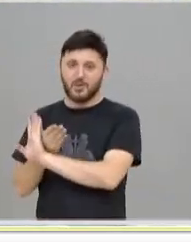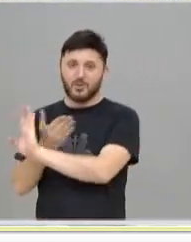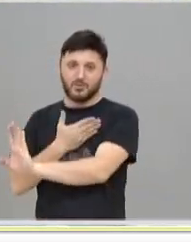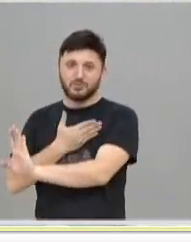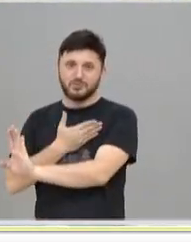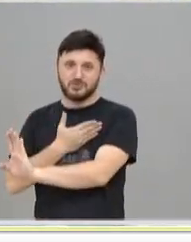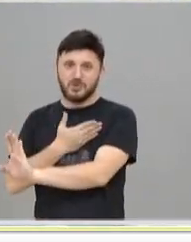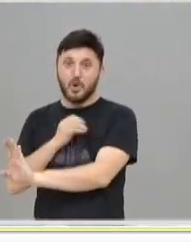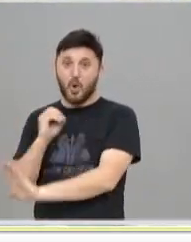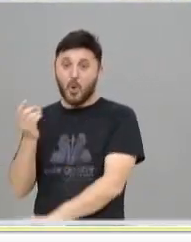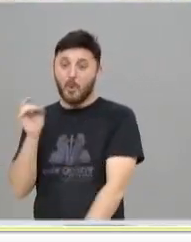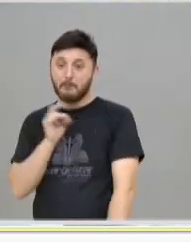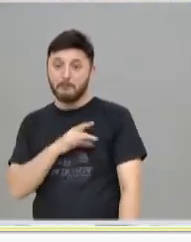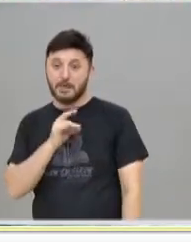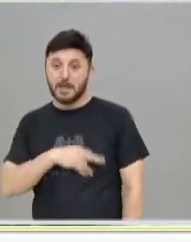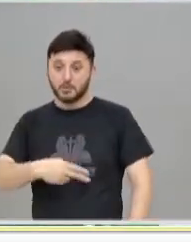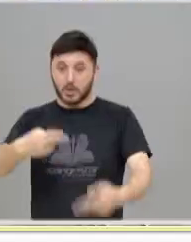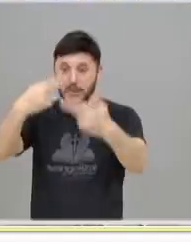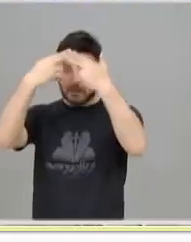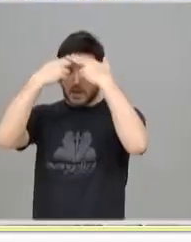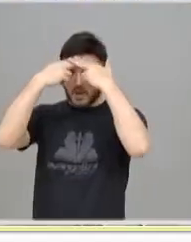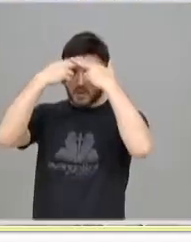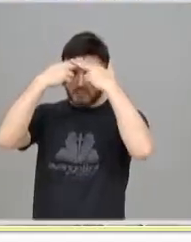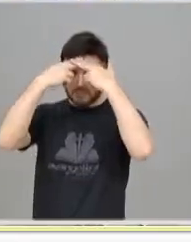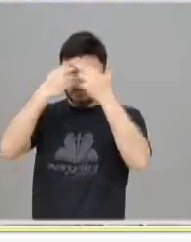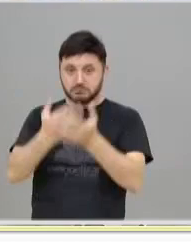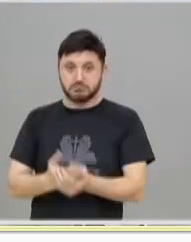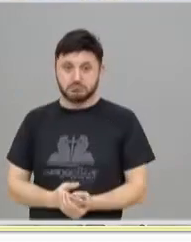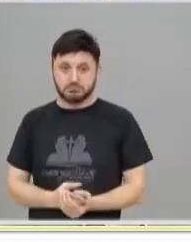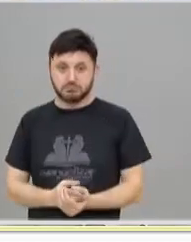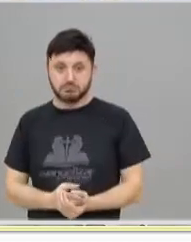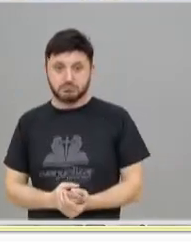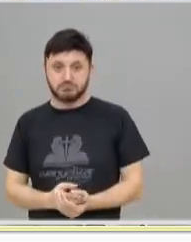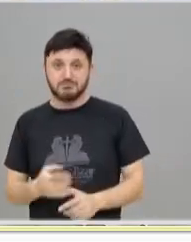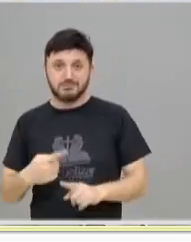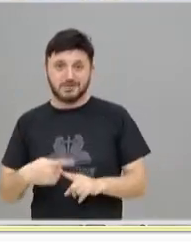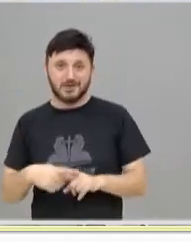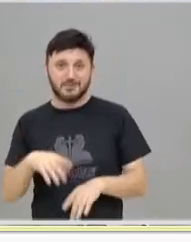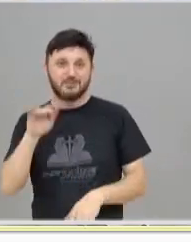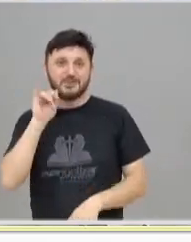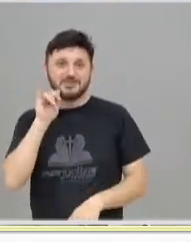até os ratos de laboratório fogem.